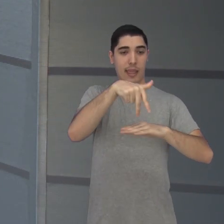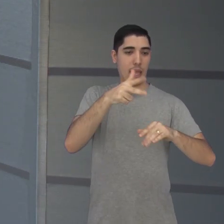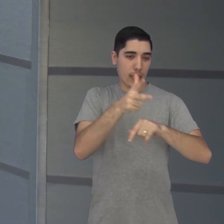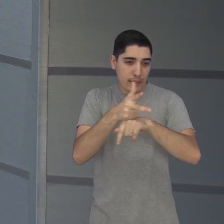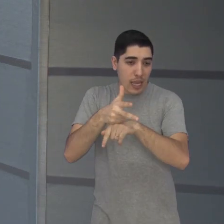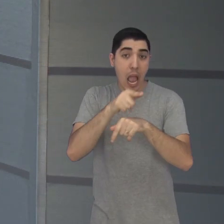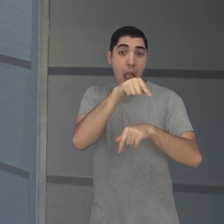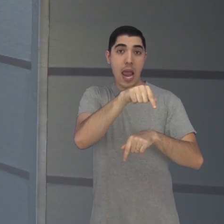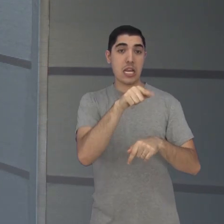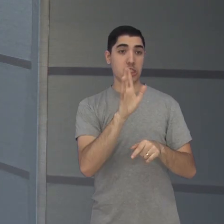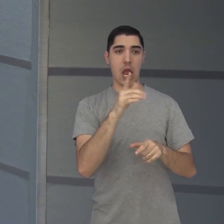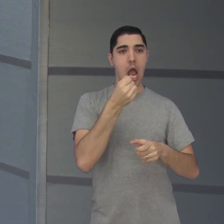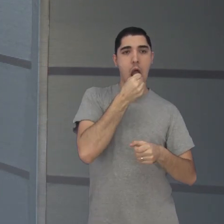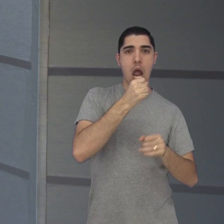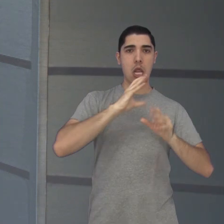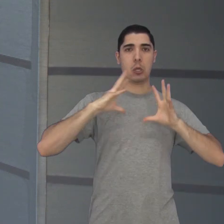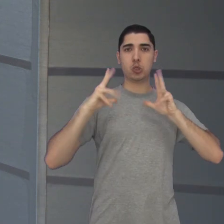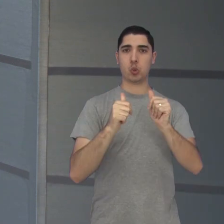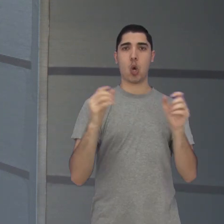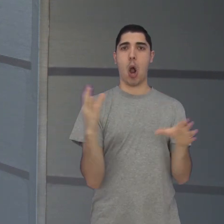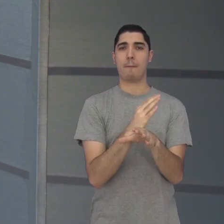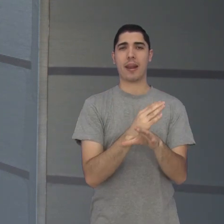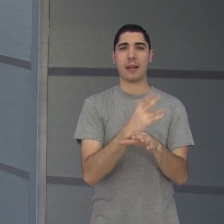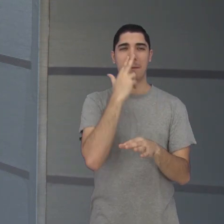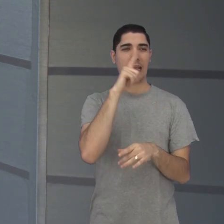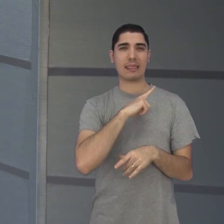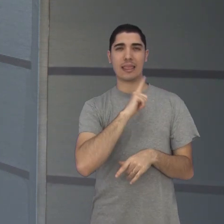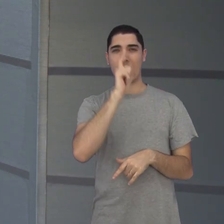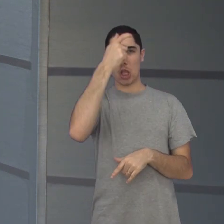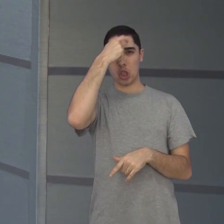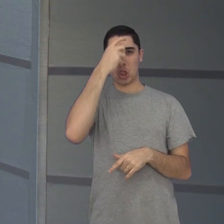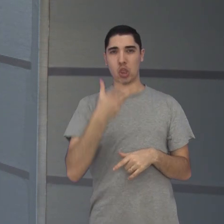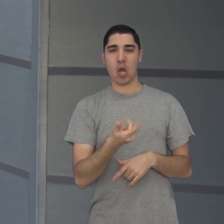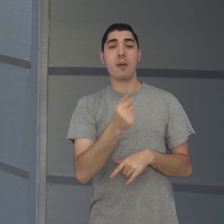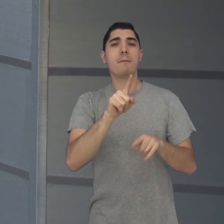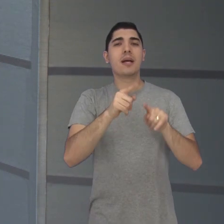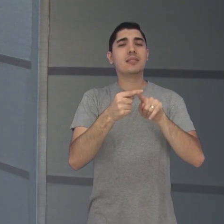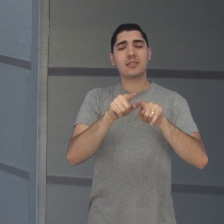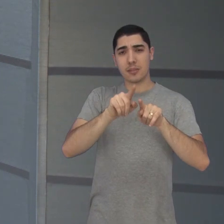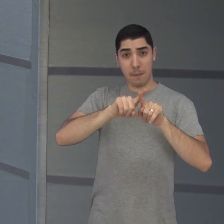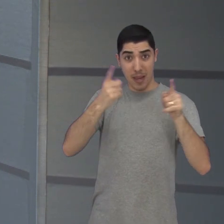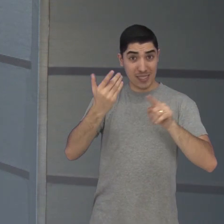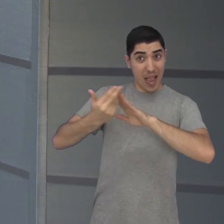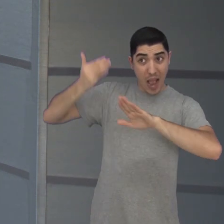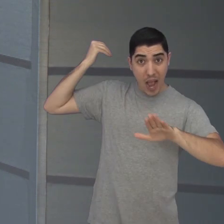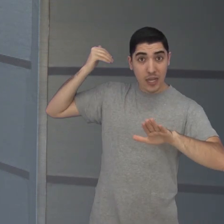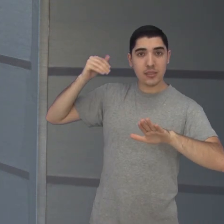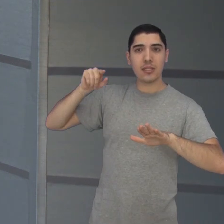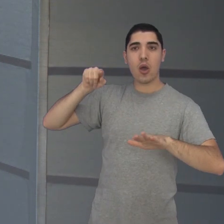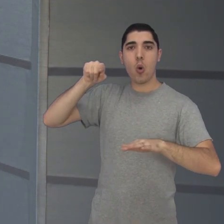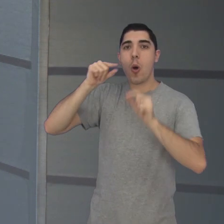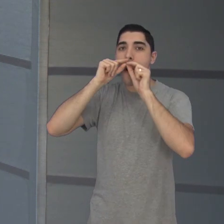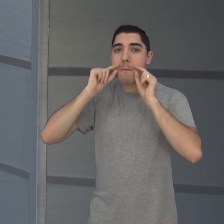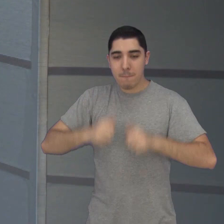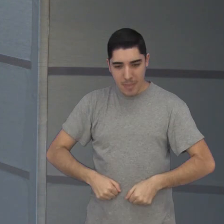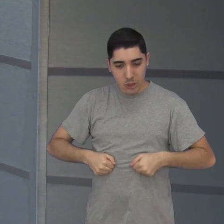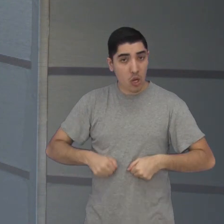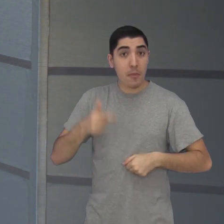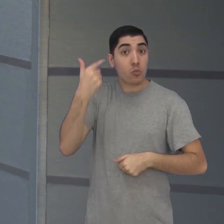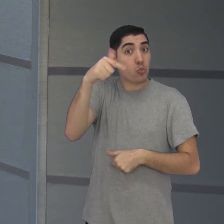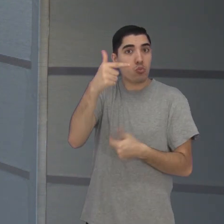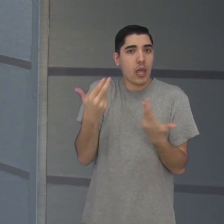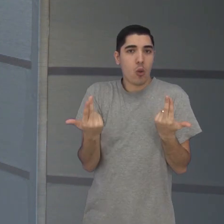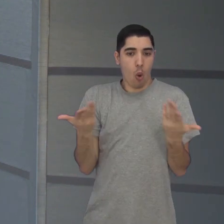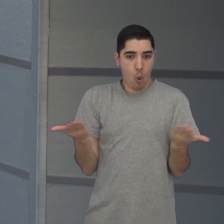se nasceu com aquele dom. Sim. Você acha que por isso o Mazzaropi era um cara fora da curva? Porque naquela época ele não tinha toda